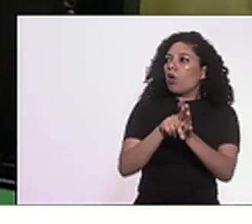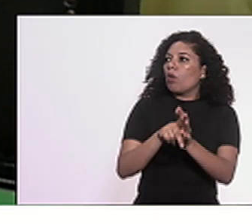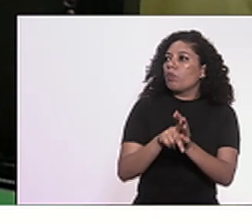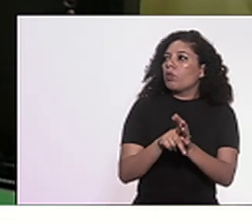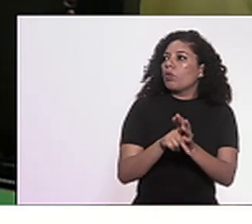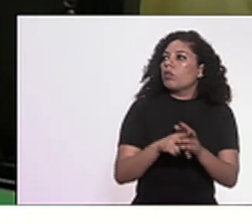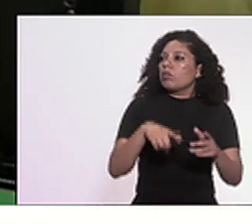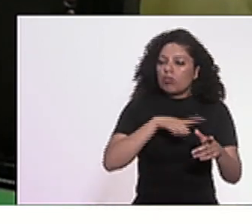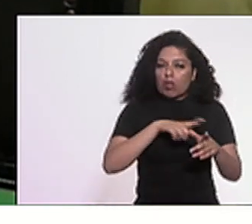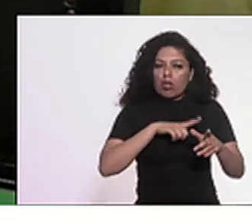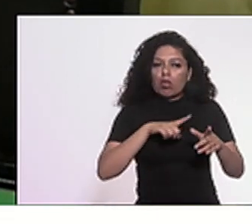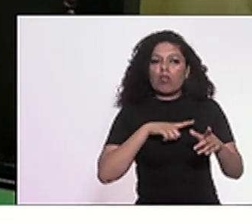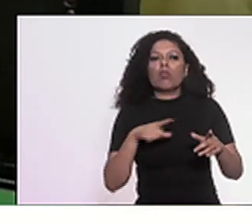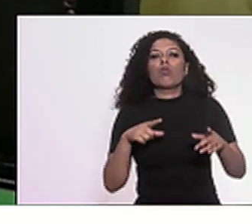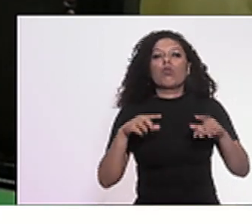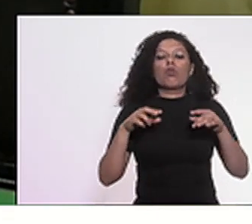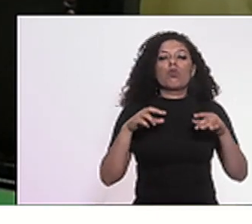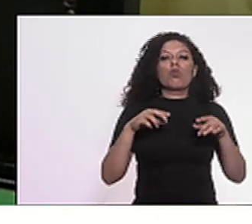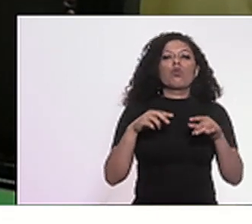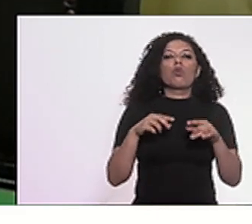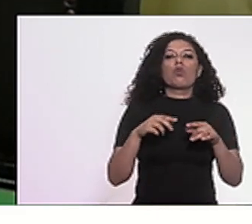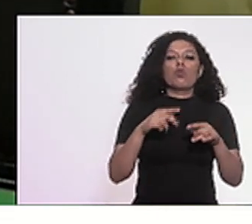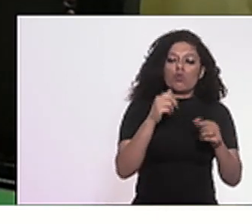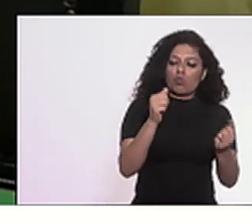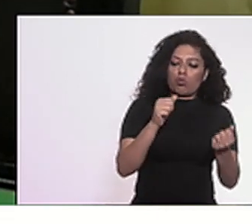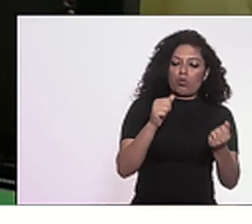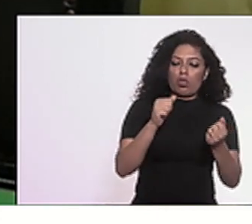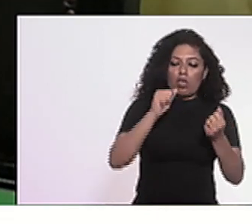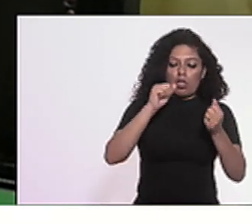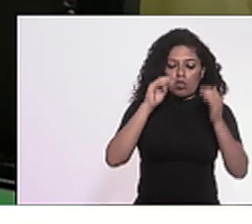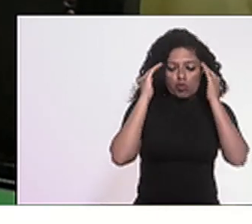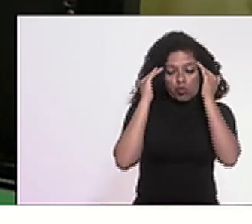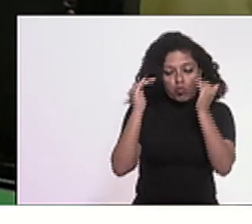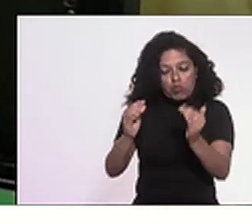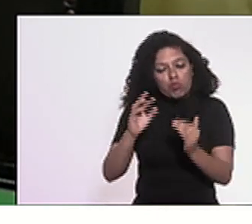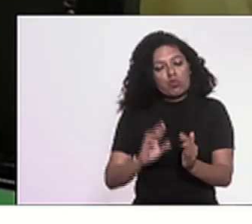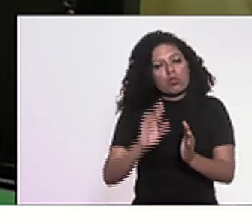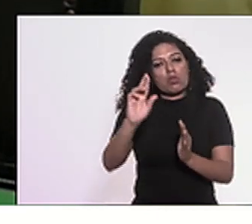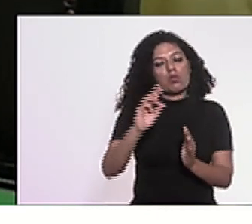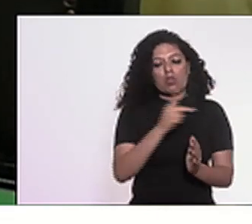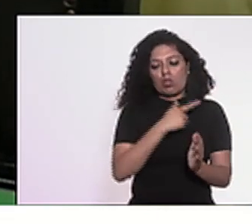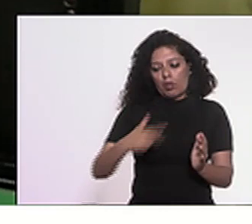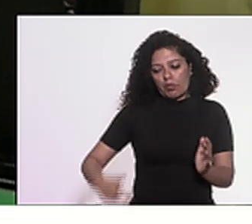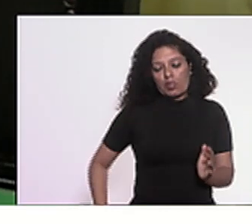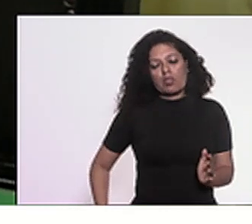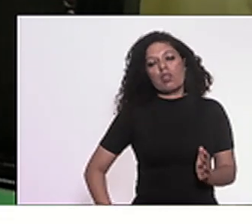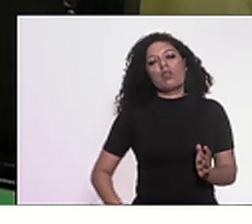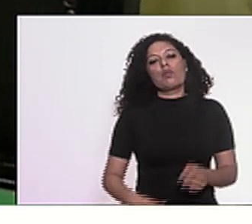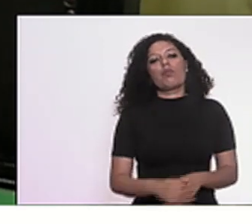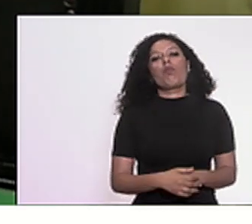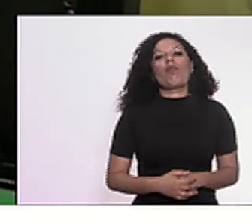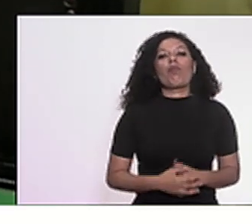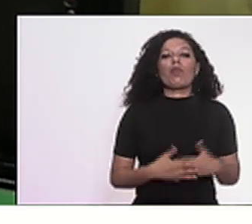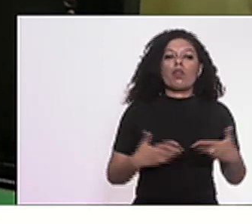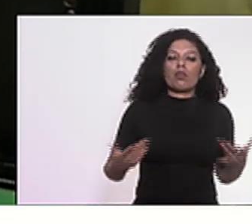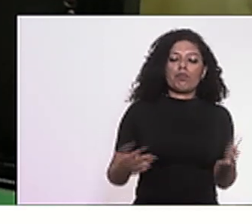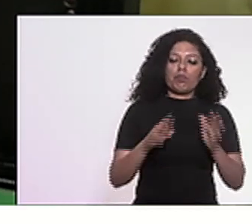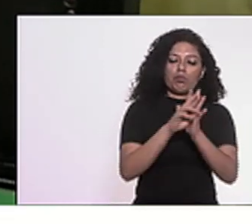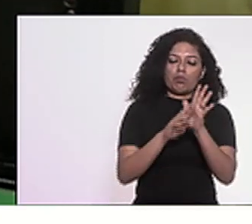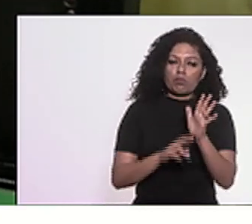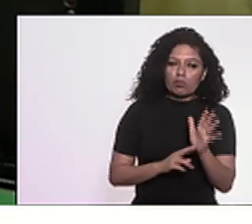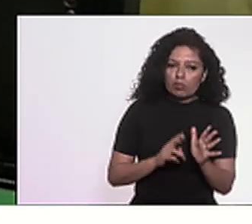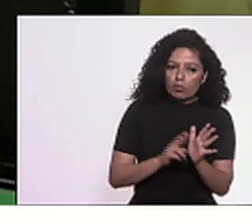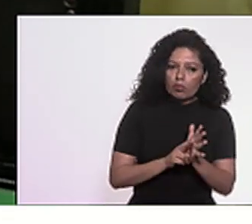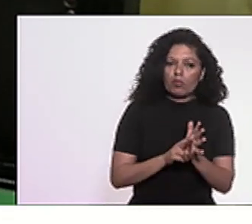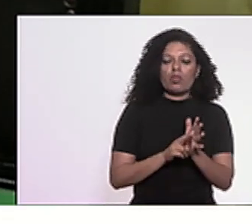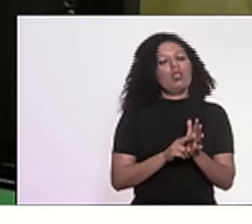o seu funcionamento subordinado à presidência da Comissão Permanente dos Servidores Públicos. Esta resolução entrará em vigor